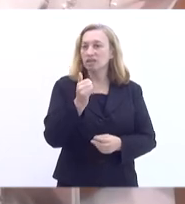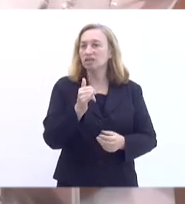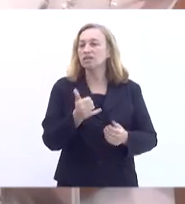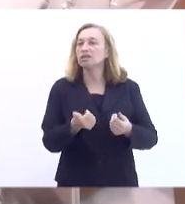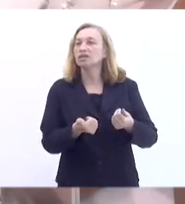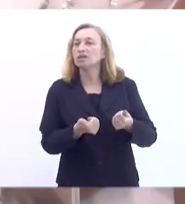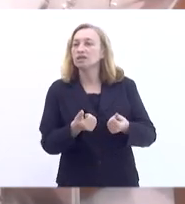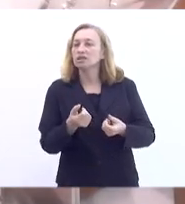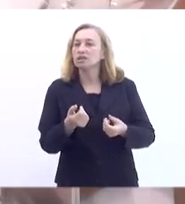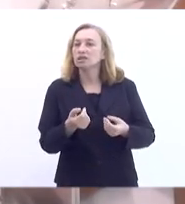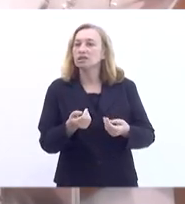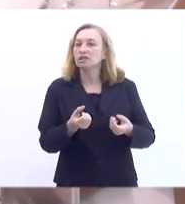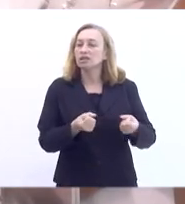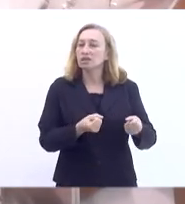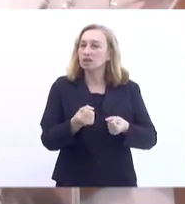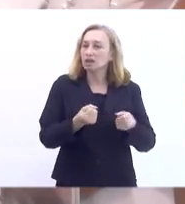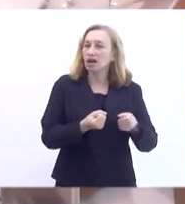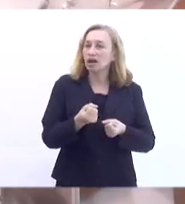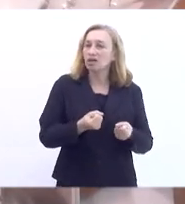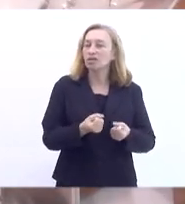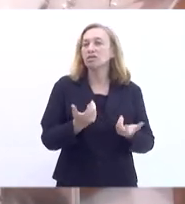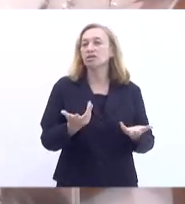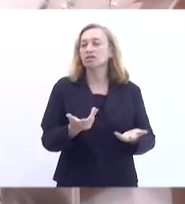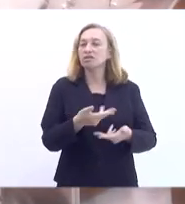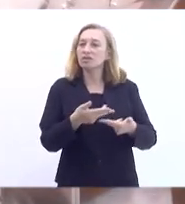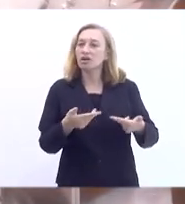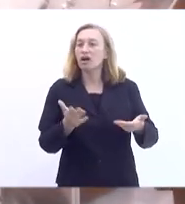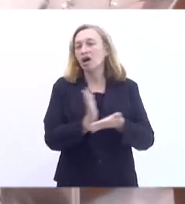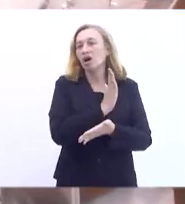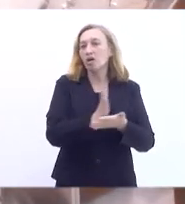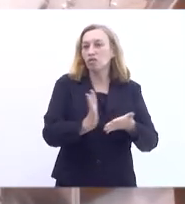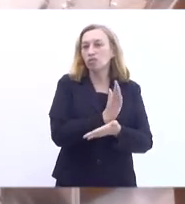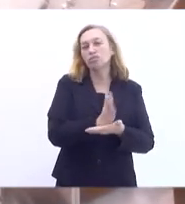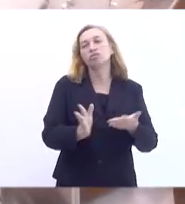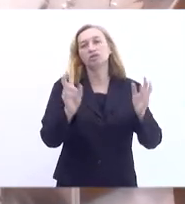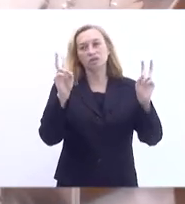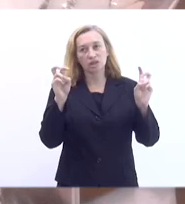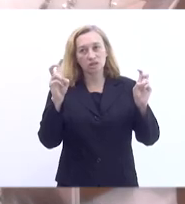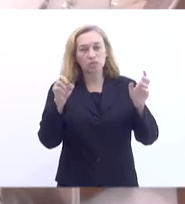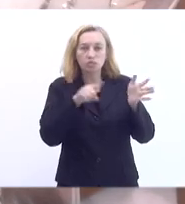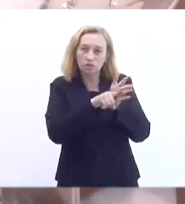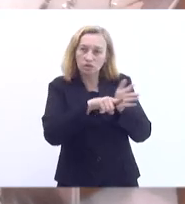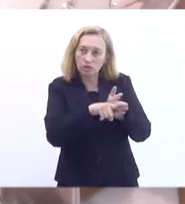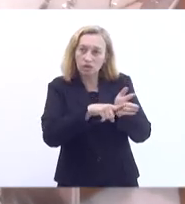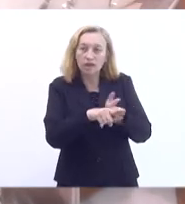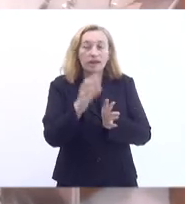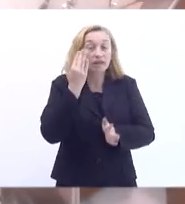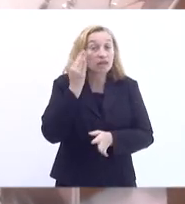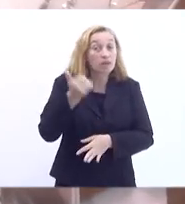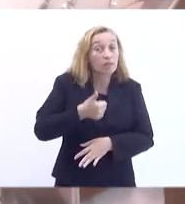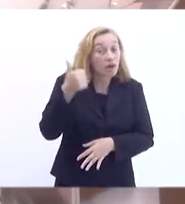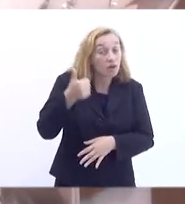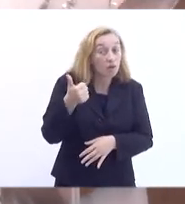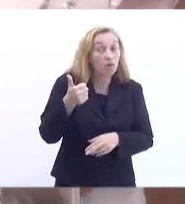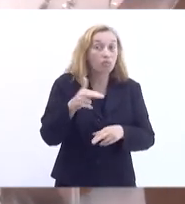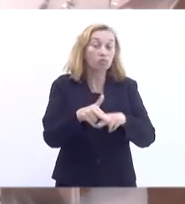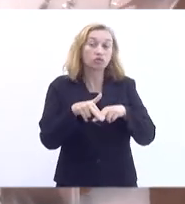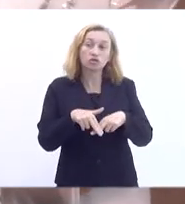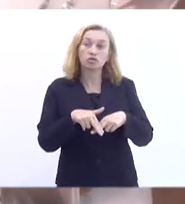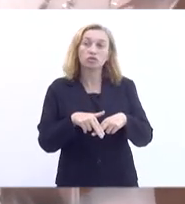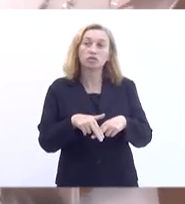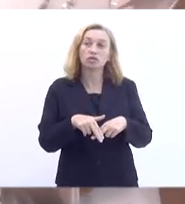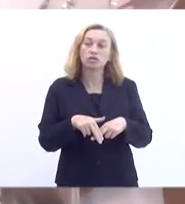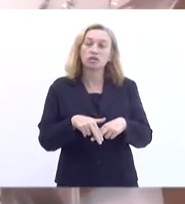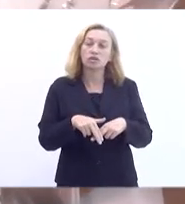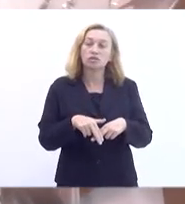testemunha então alguns fatos poderiam ser realizados entender o teor do boletim de ocorrência para que seja emitida